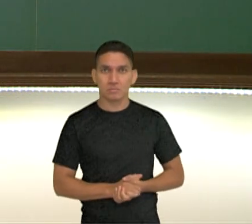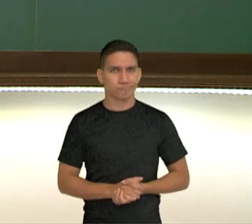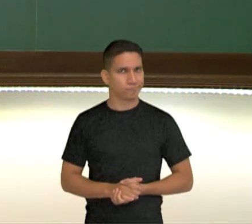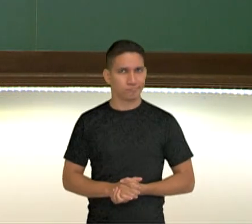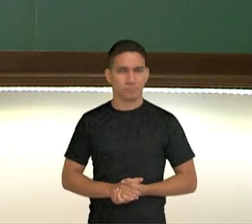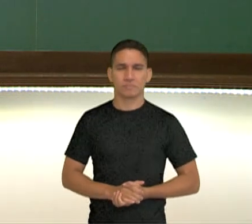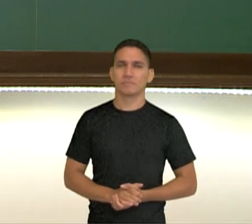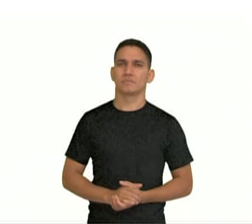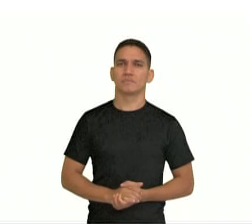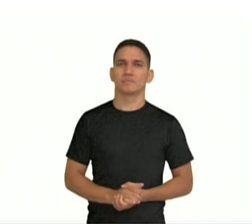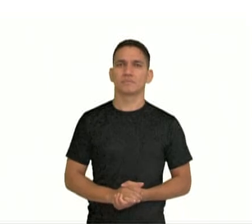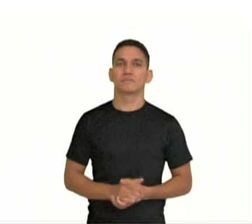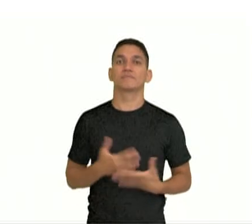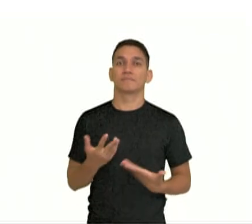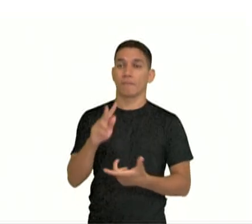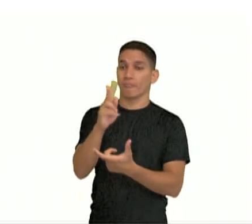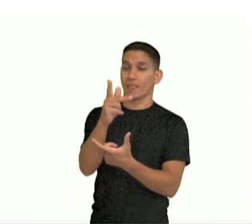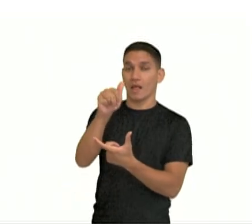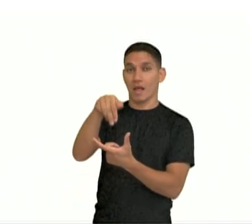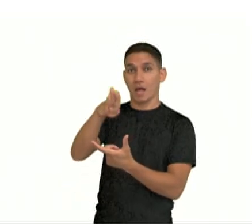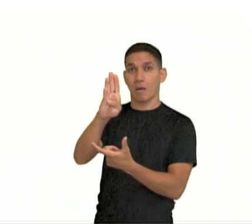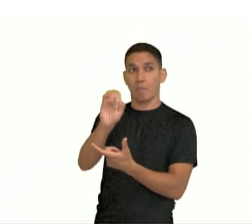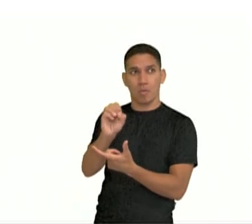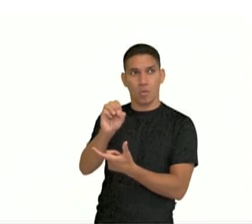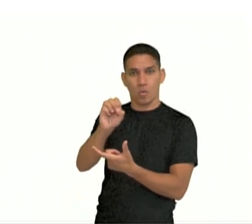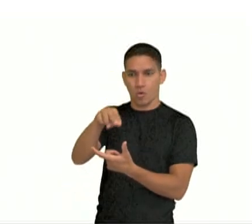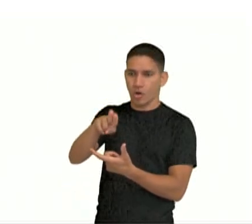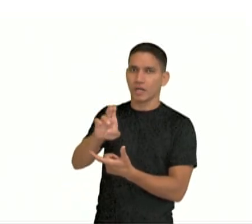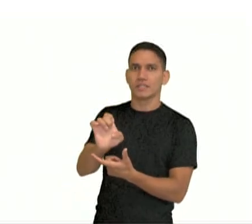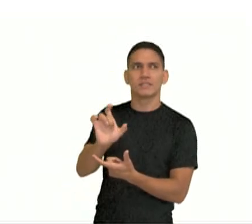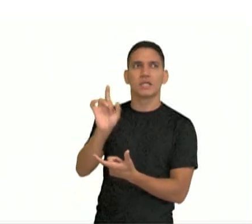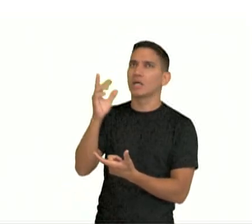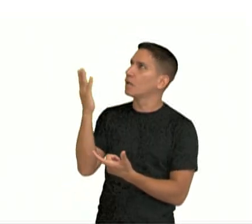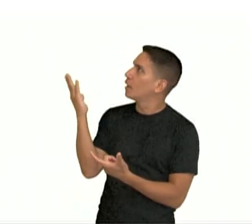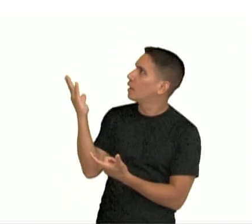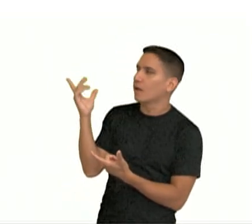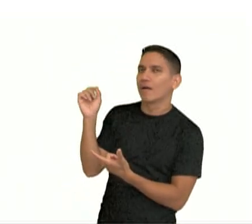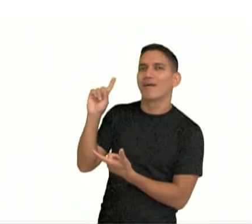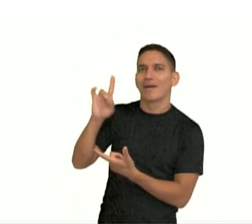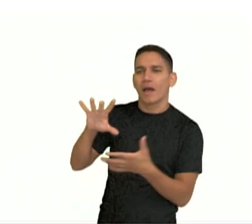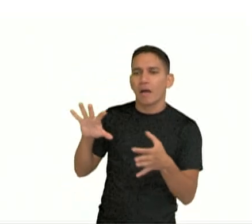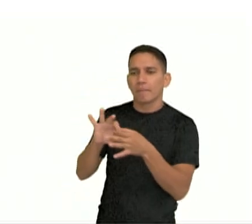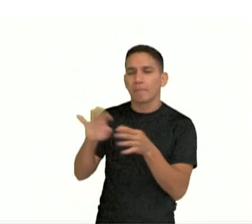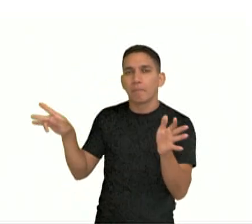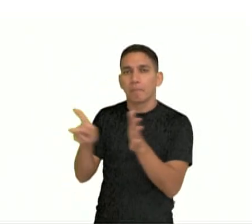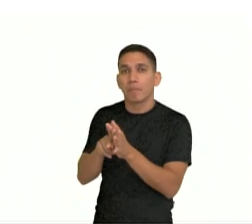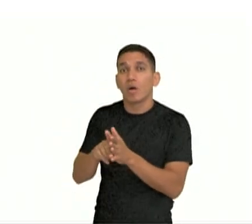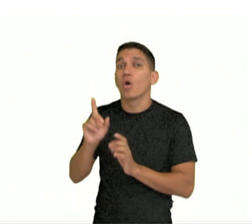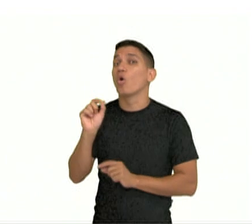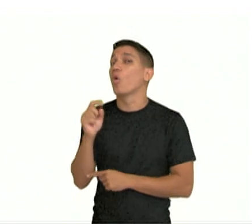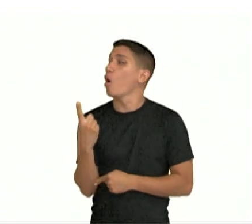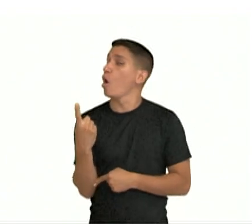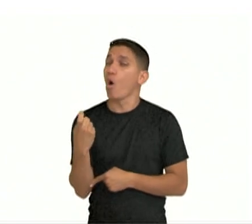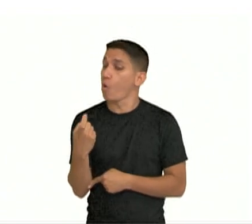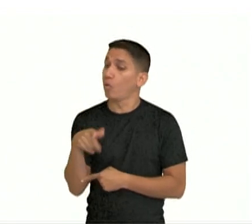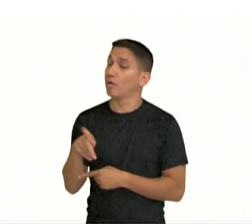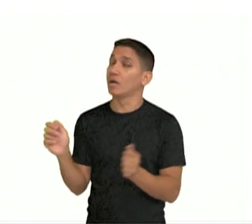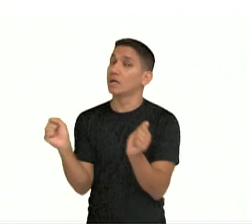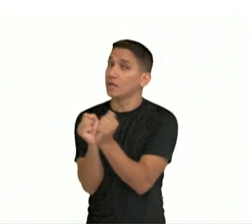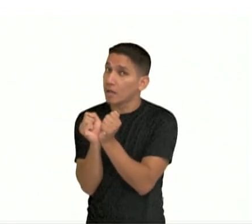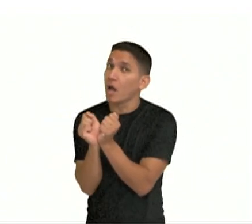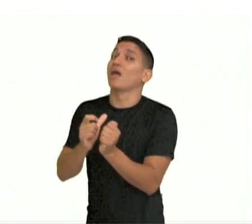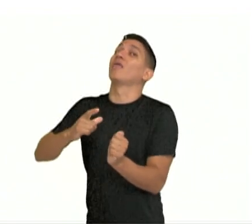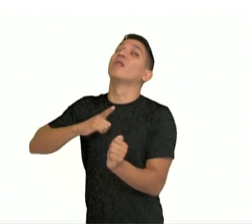e o Ramone no rambone eles estão munidos da única coisa que os escravizadas